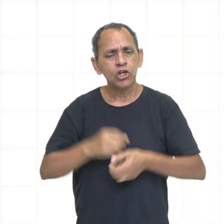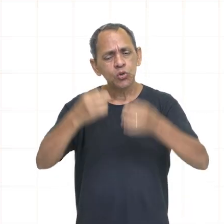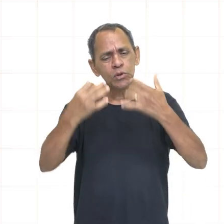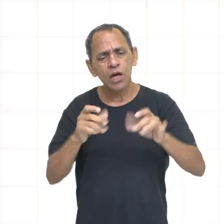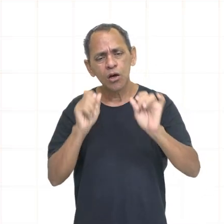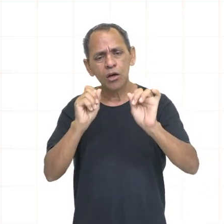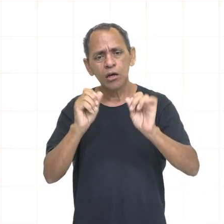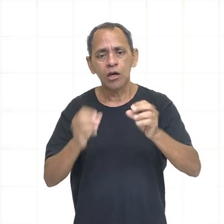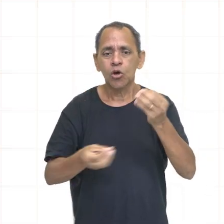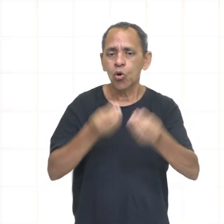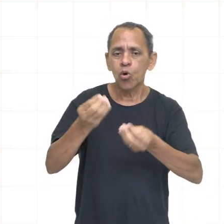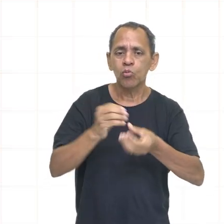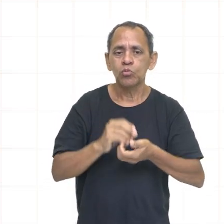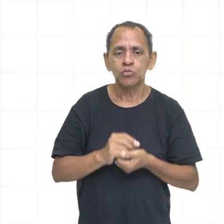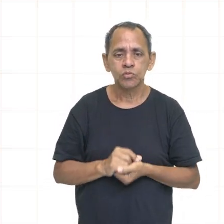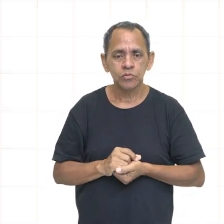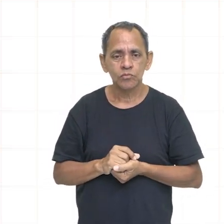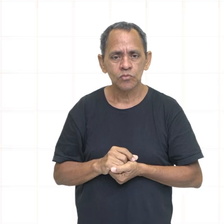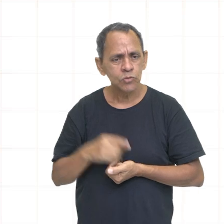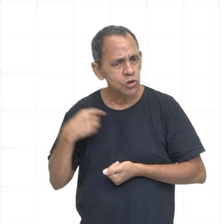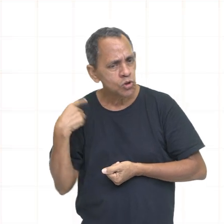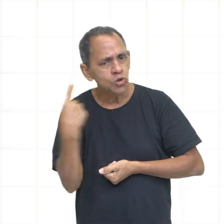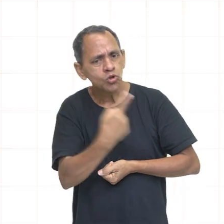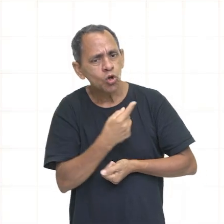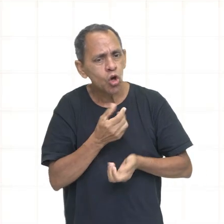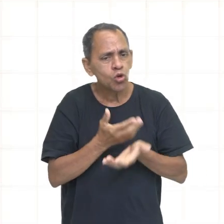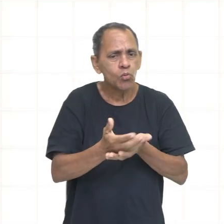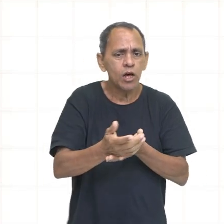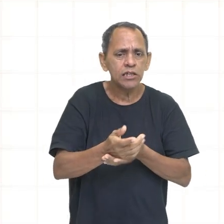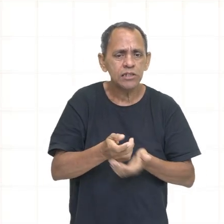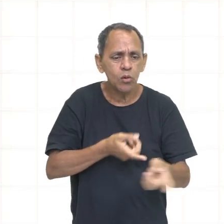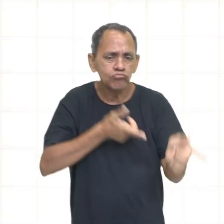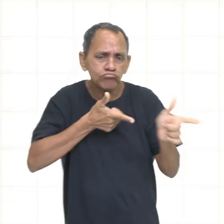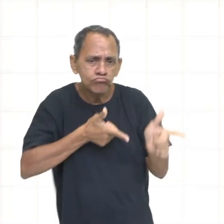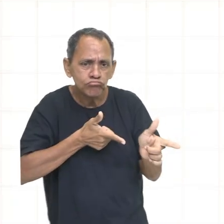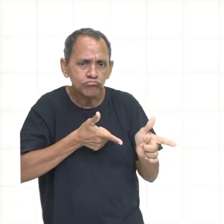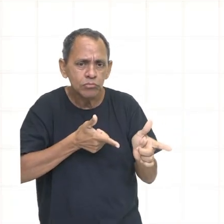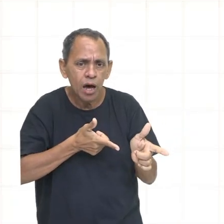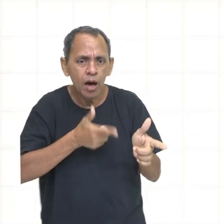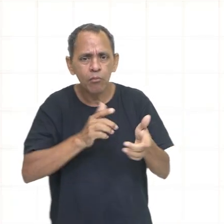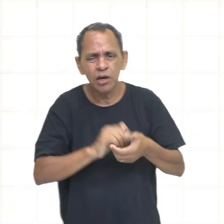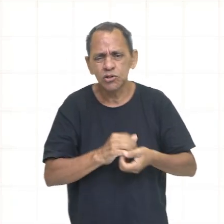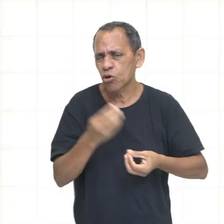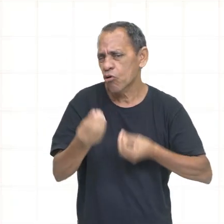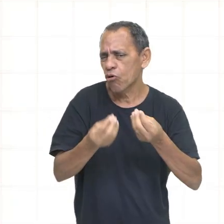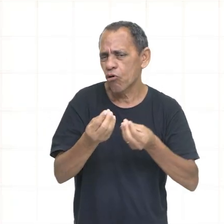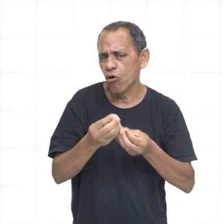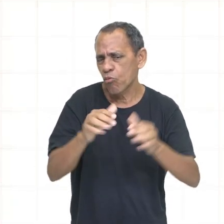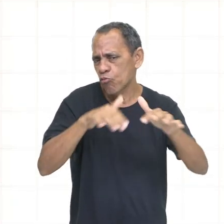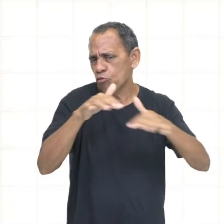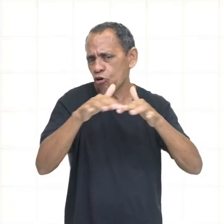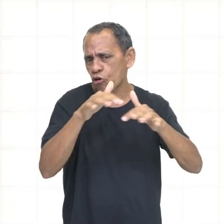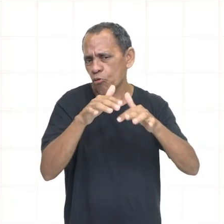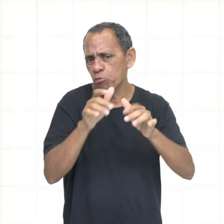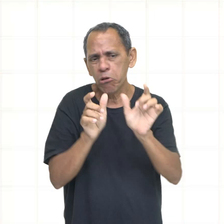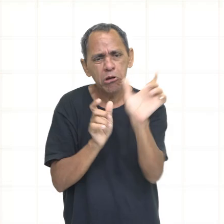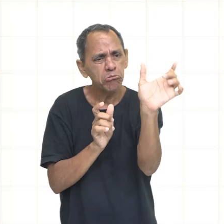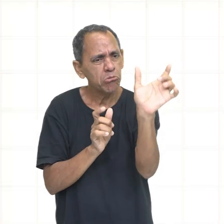é, gente? Como o senhor está falando para a gente que o movimento se chamou Paz Armada? Gente, porque era